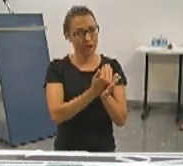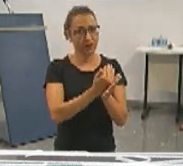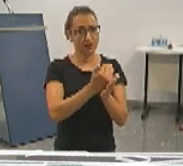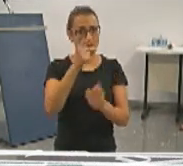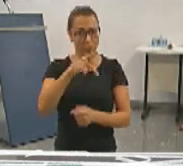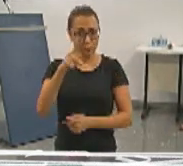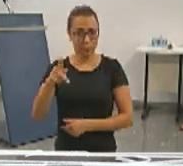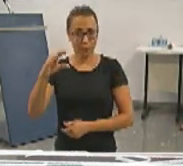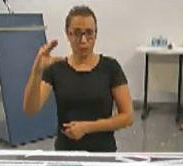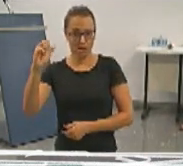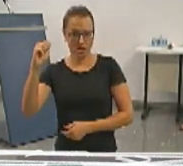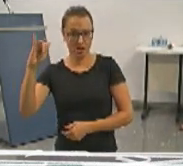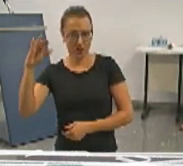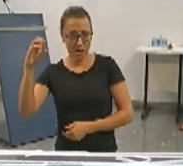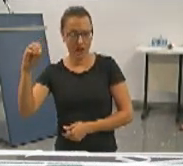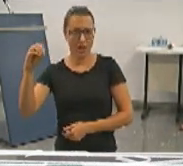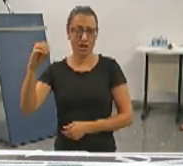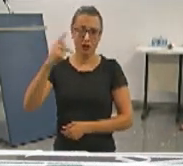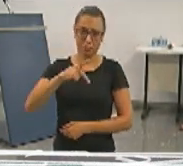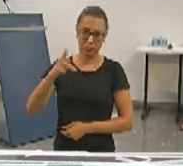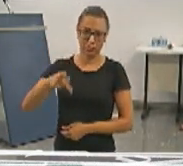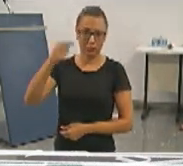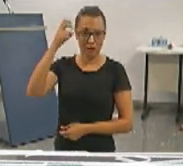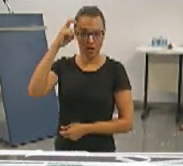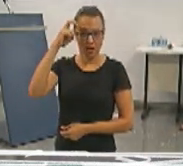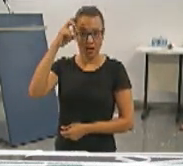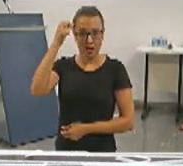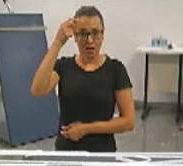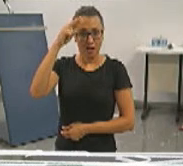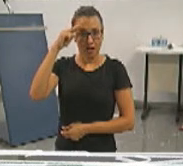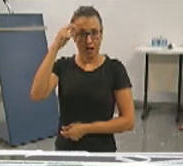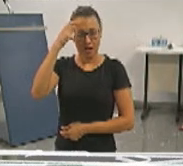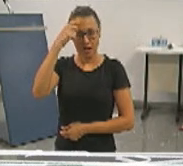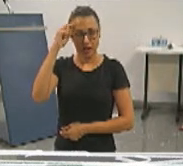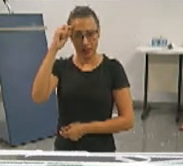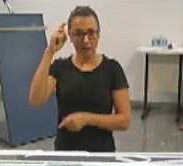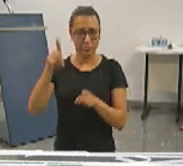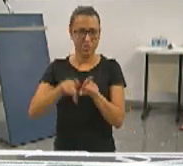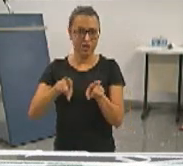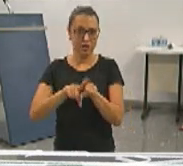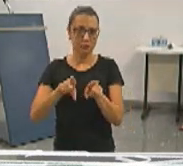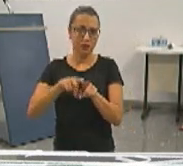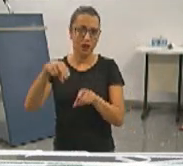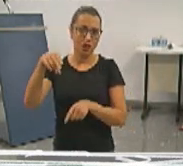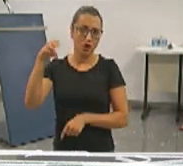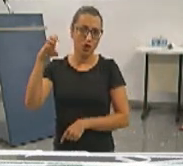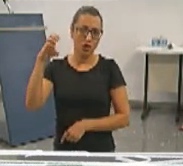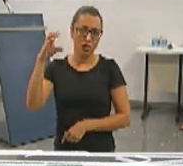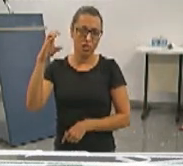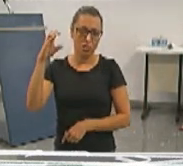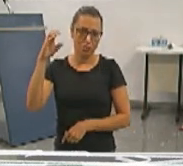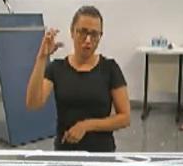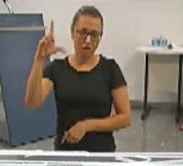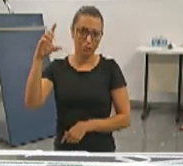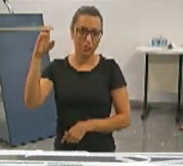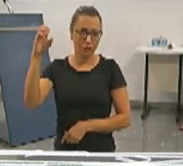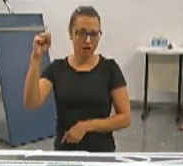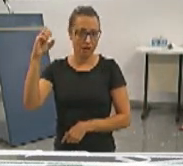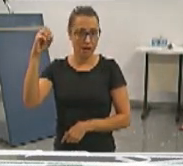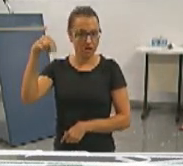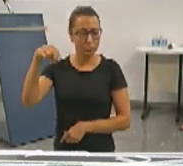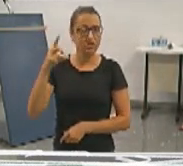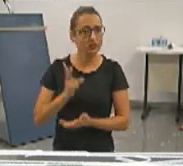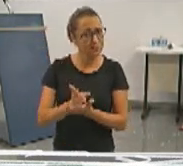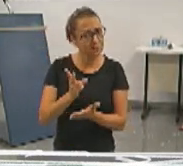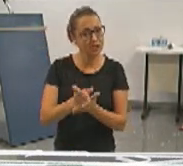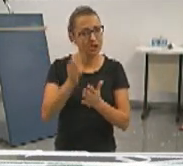o professor Nelson, na época de pró-reitoria, o professor Joelson, na época de chefe de gabinete. E sempre vou respeitar a todos e todas,